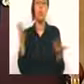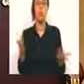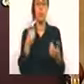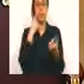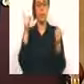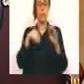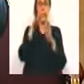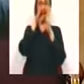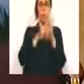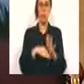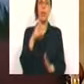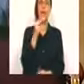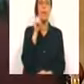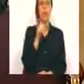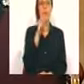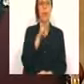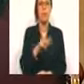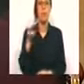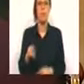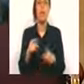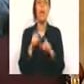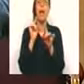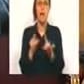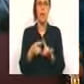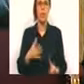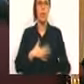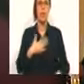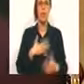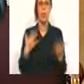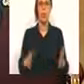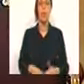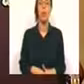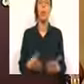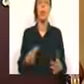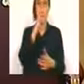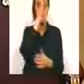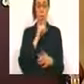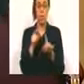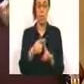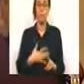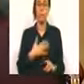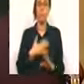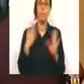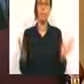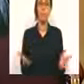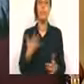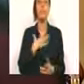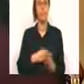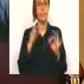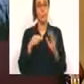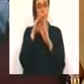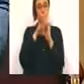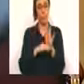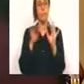reprogramação de quase 3 mil milhões, essa não queremos. Caro Governo, essa não queremos. Queremos uma